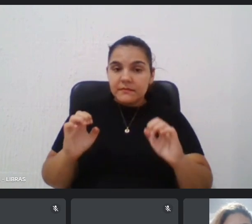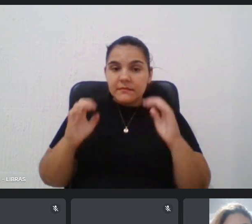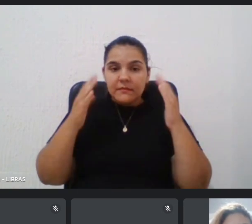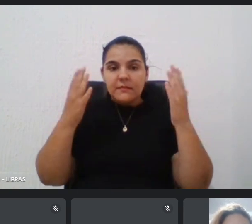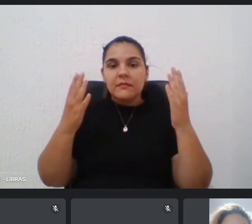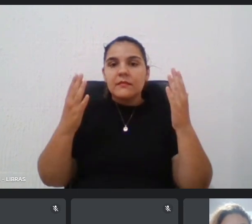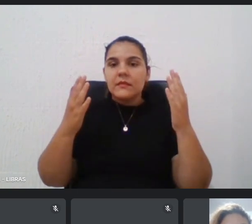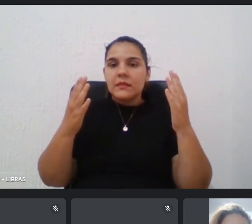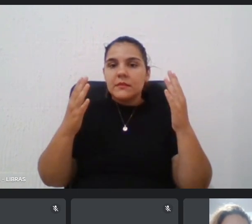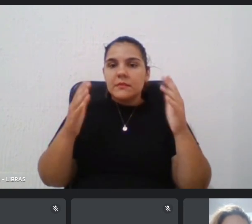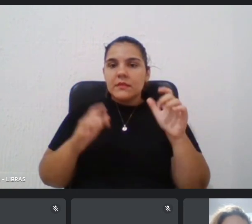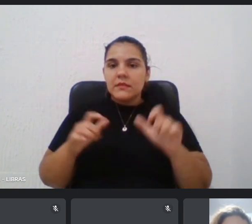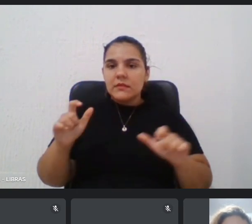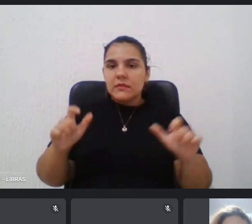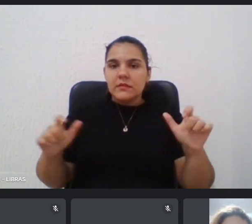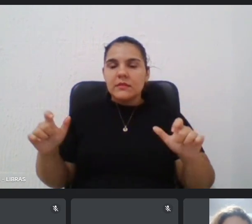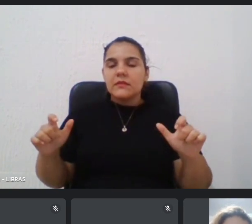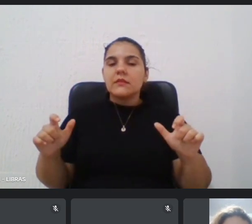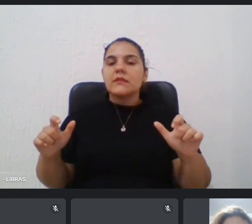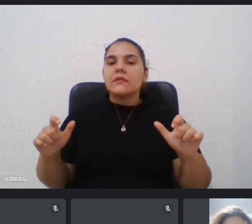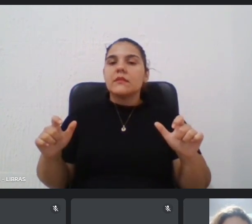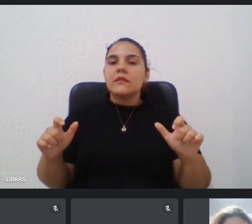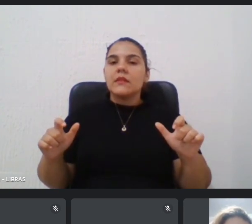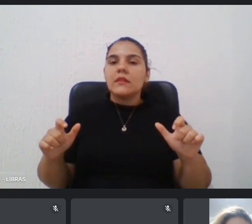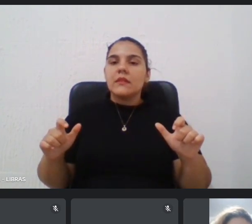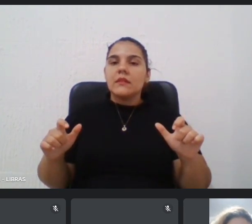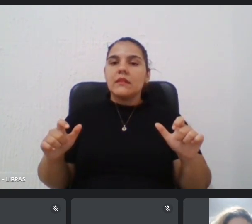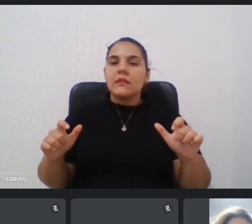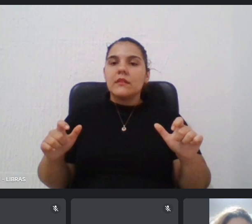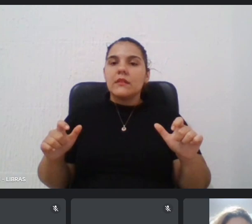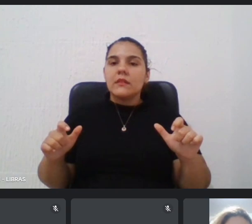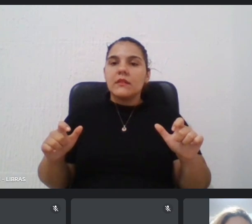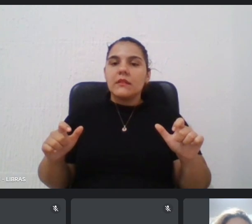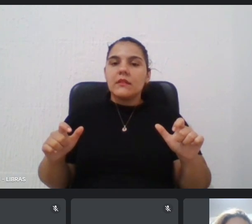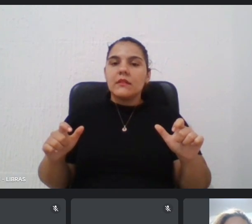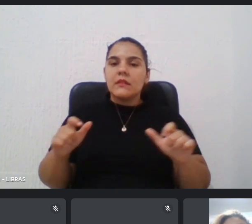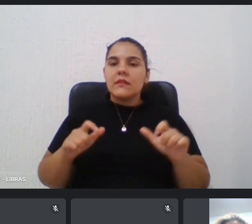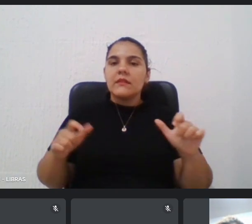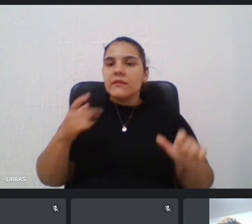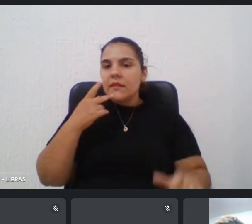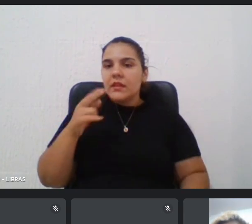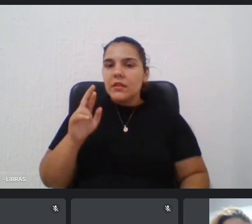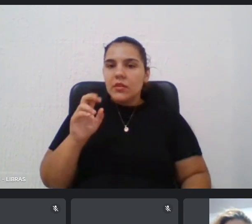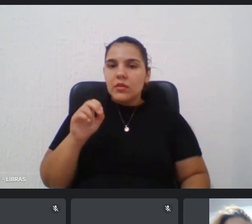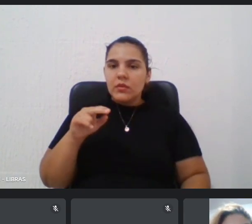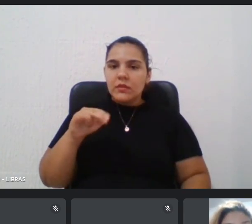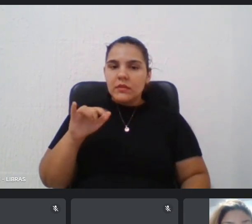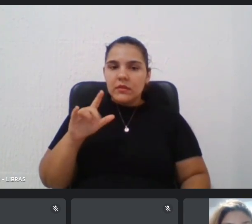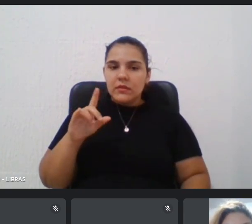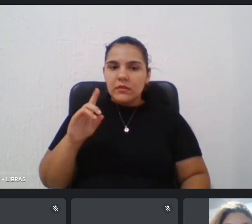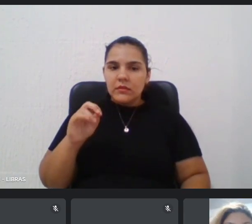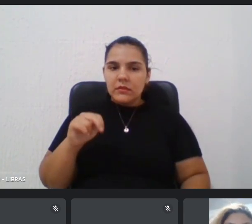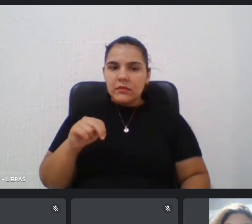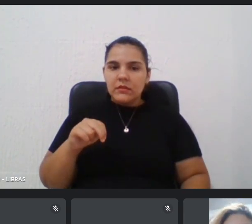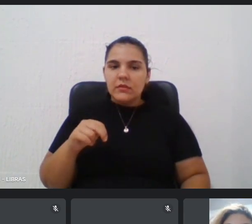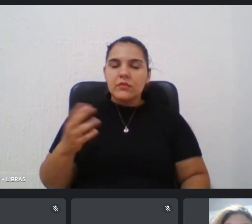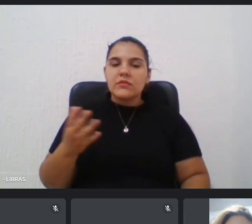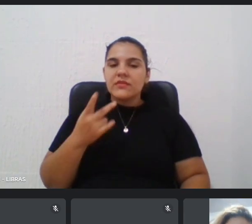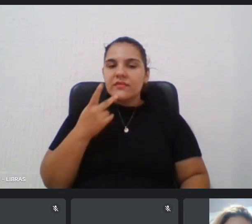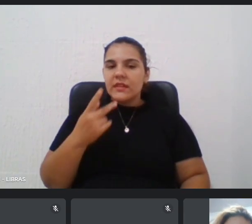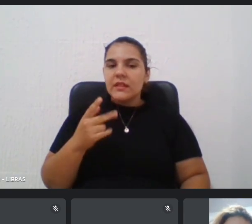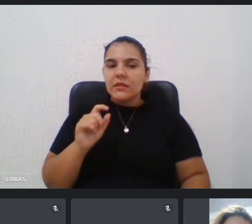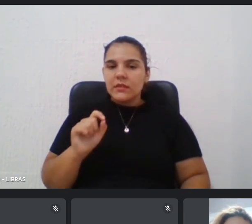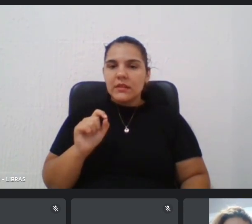não necessariamente seja, mas acabou ficando, que é Romildo Soares. Romildo Soares é um cara... Pessoa em situação de rua, né? Eu acho que a gente coloca até como